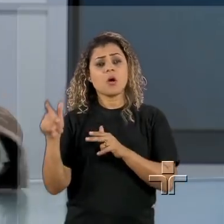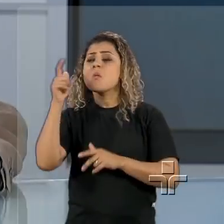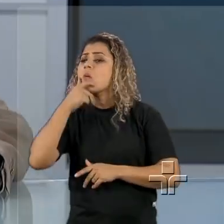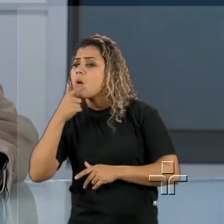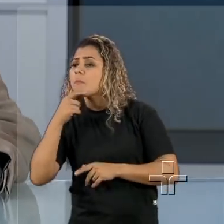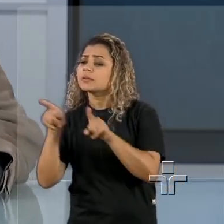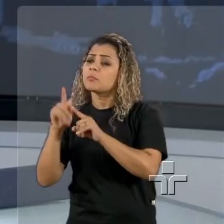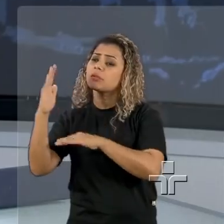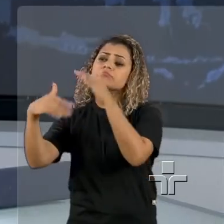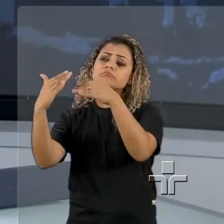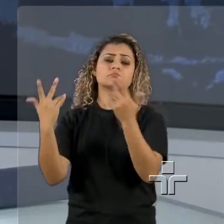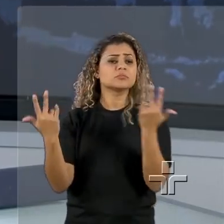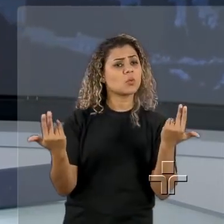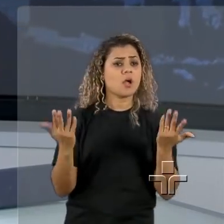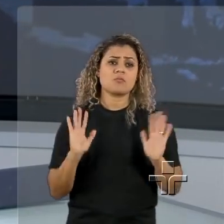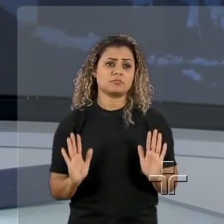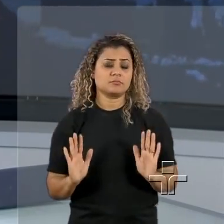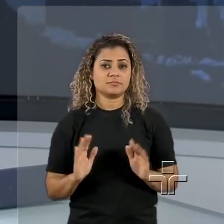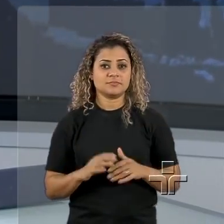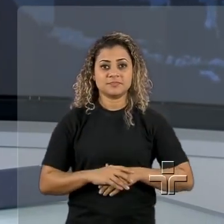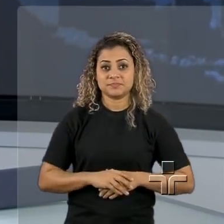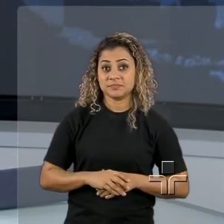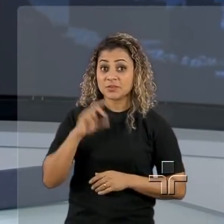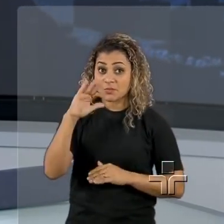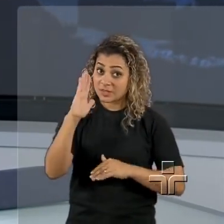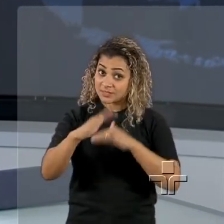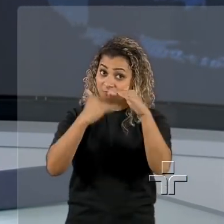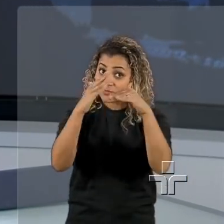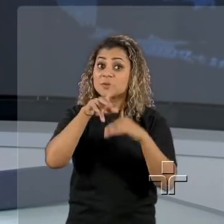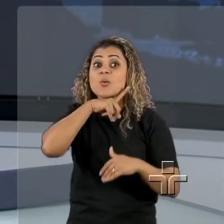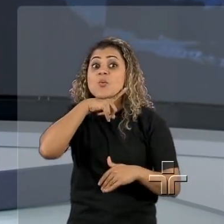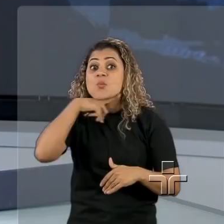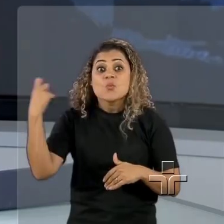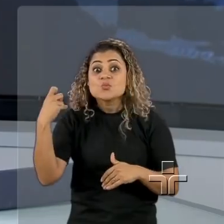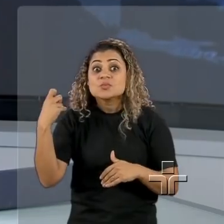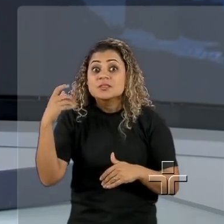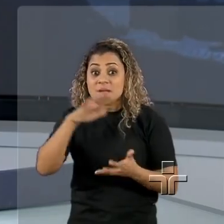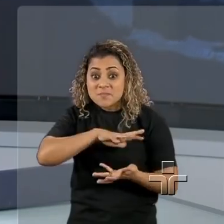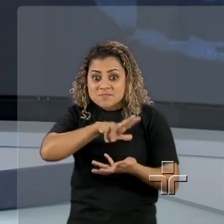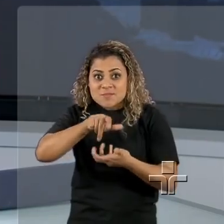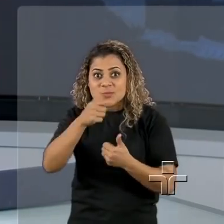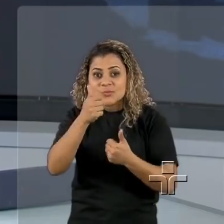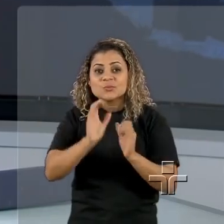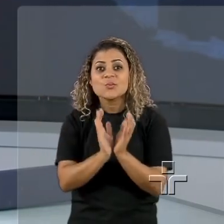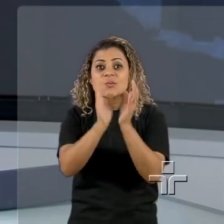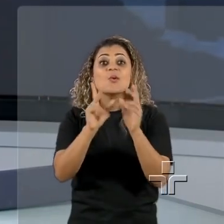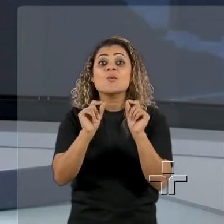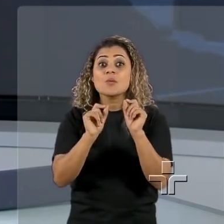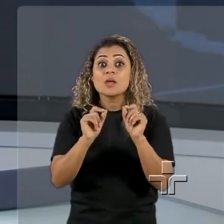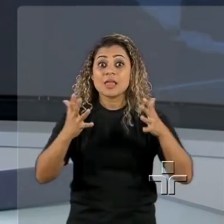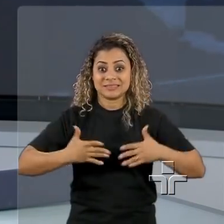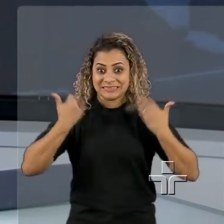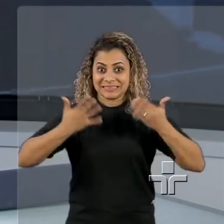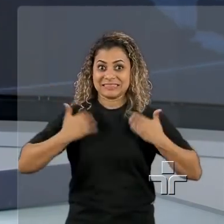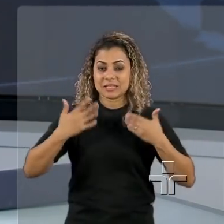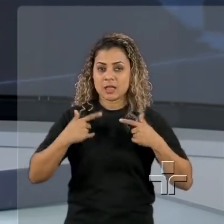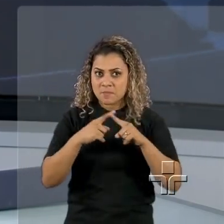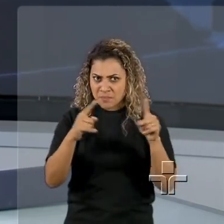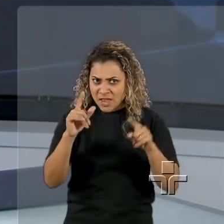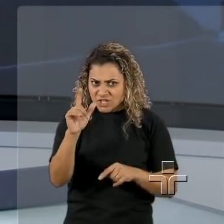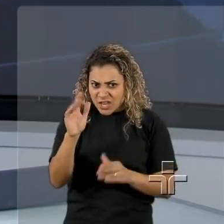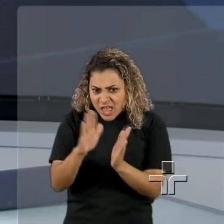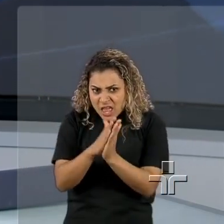que, assim, o tema continua fazendo sintoma, no sentido de que a beleza da mulher continua incomodando